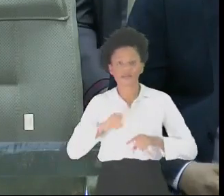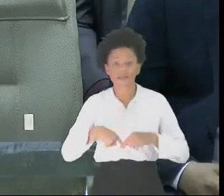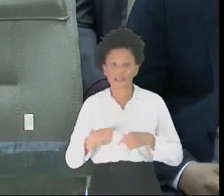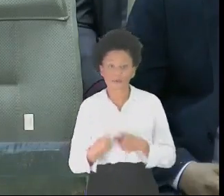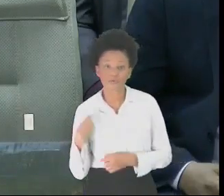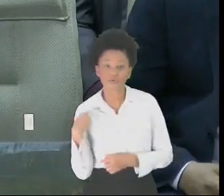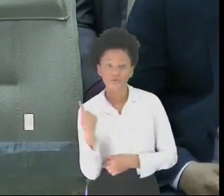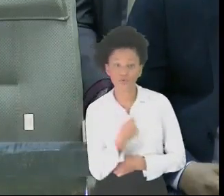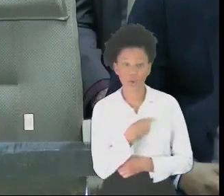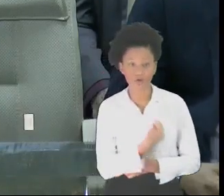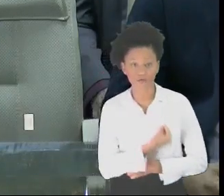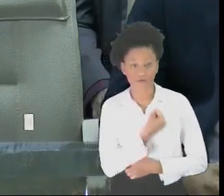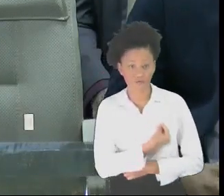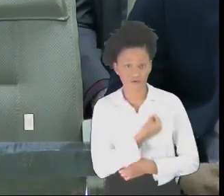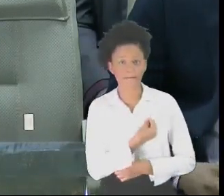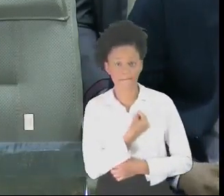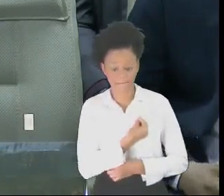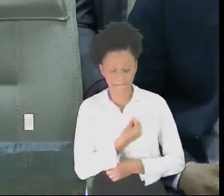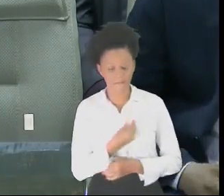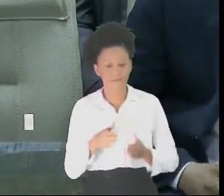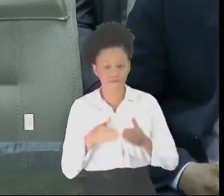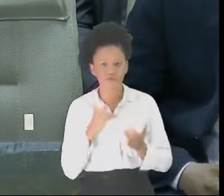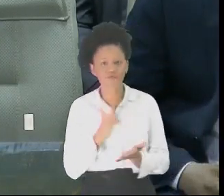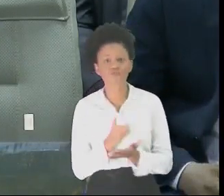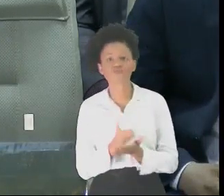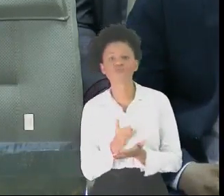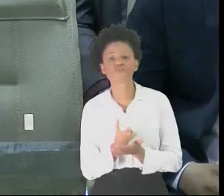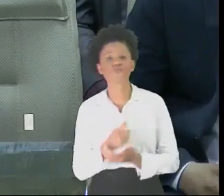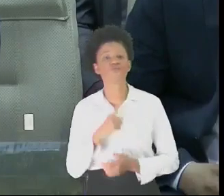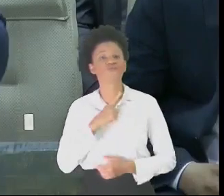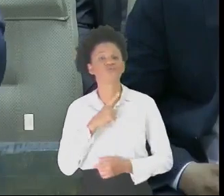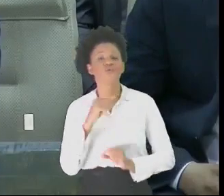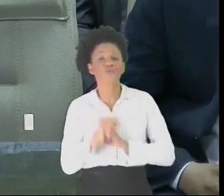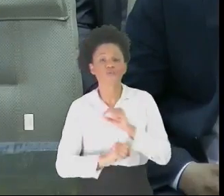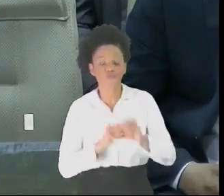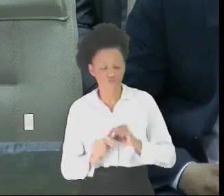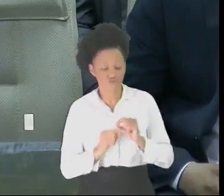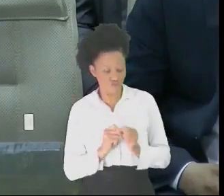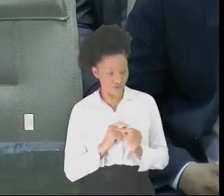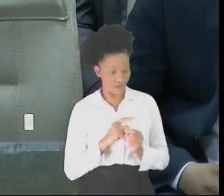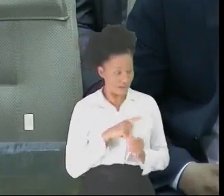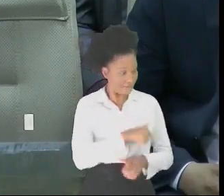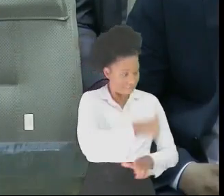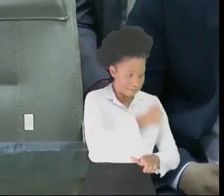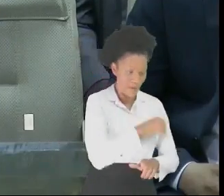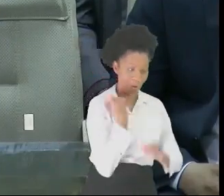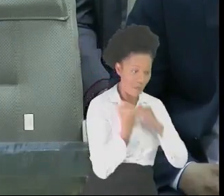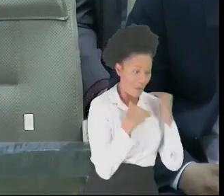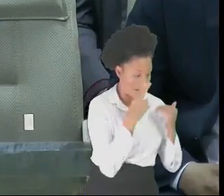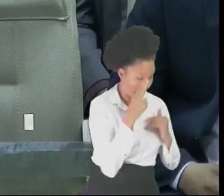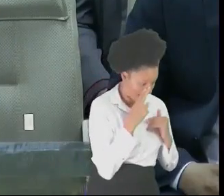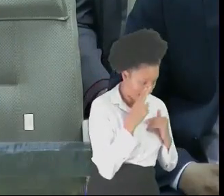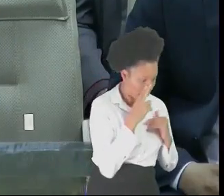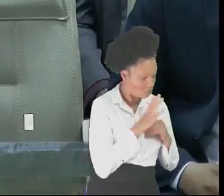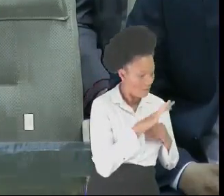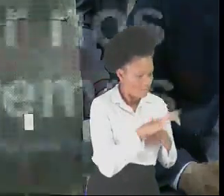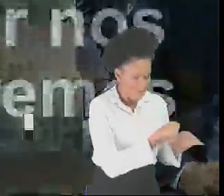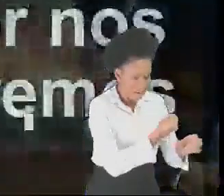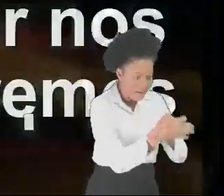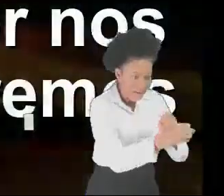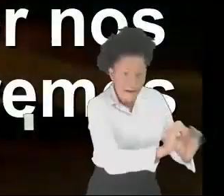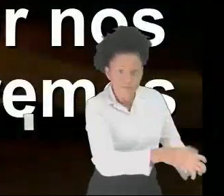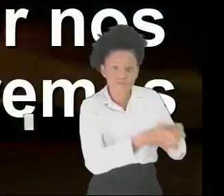os que ficarmos vivos, por favor, prossiga. Seremos arrebatados juntamente com eles nas nuvens,